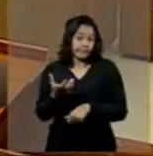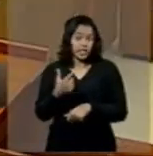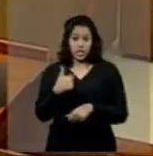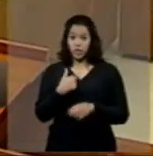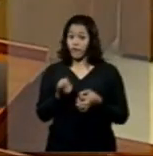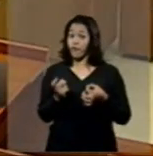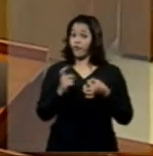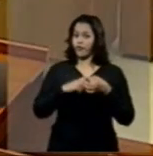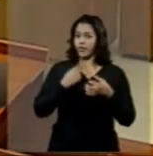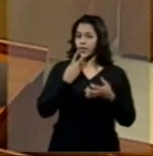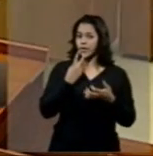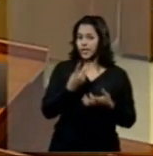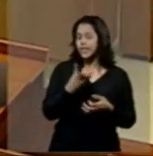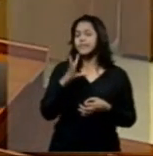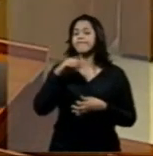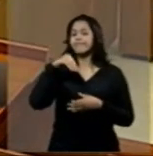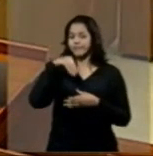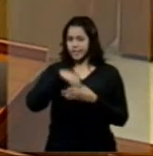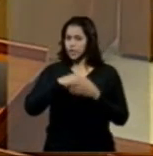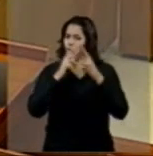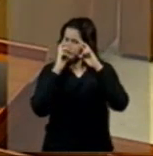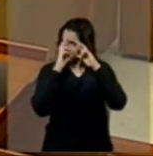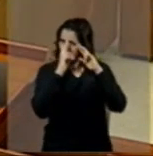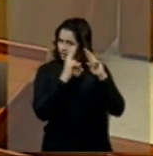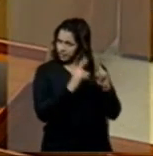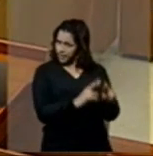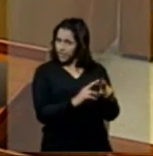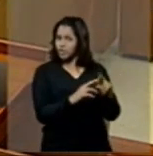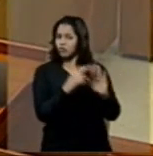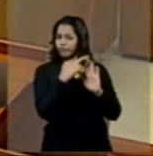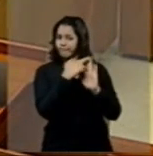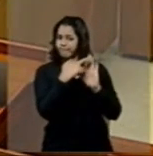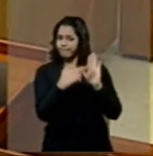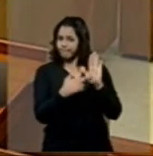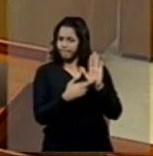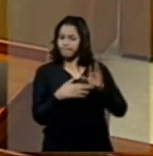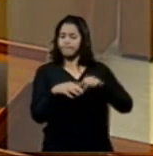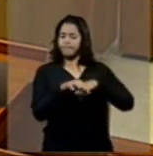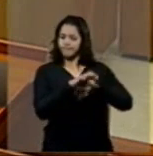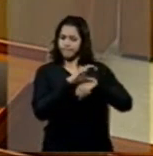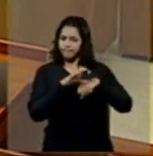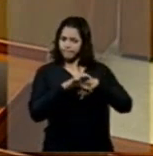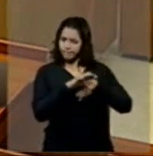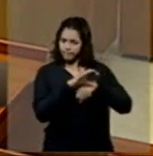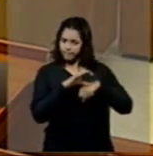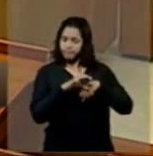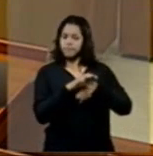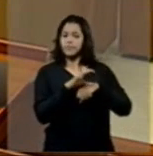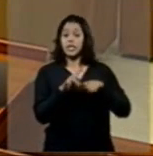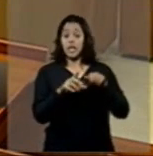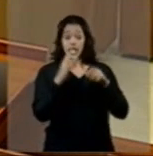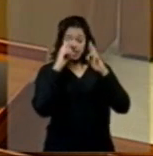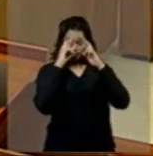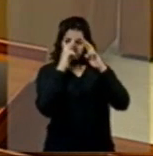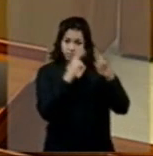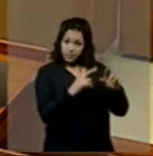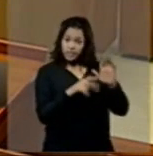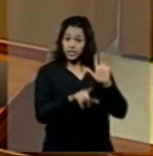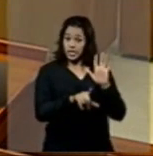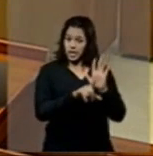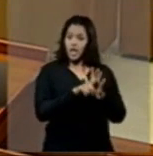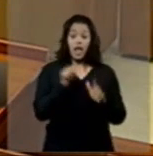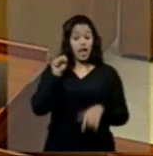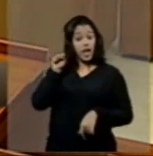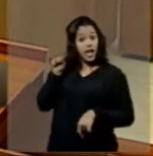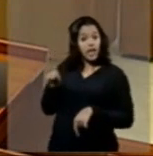volto a dizer, dentro do respeito às normas constitucionais e legais, mas é ele que